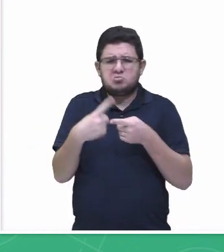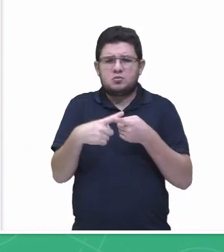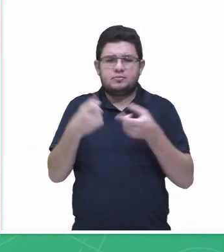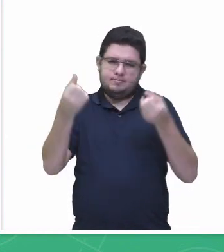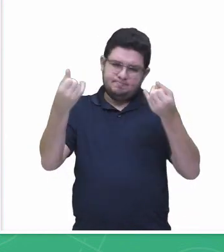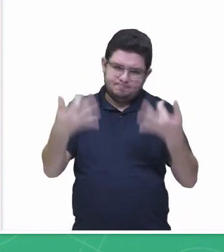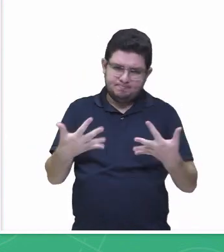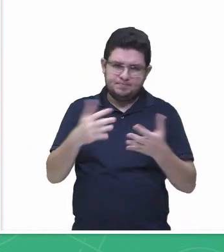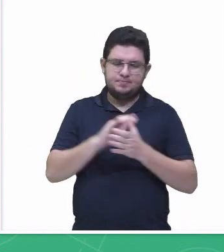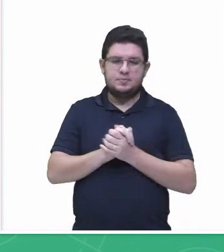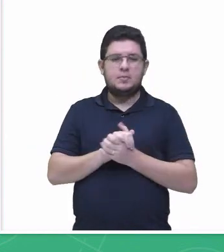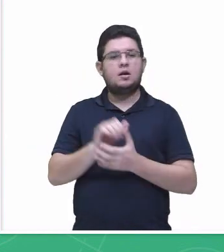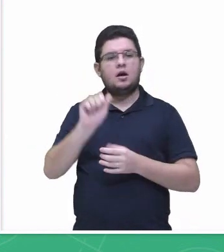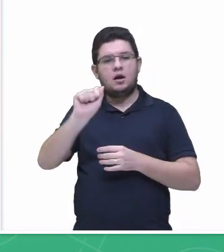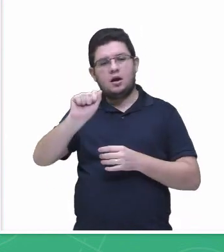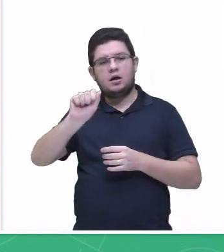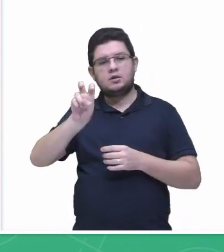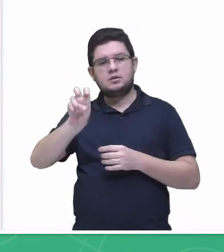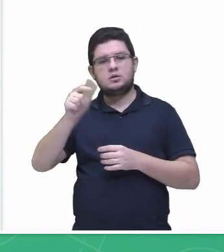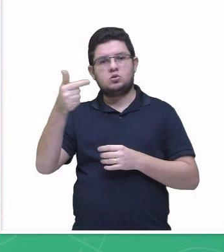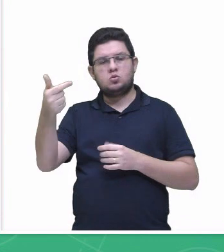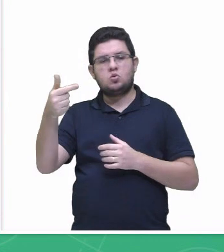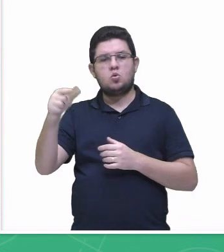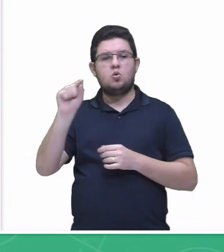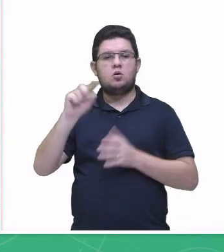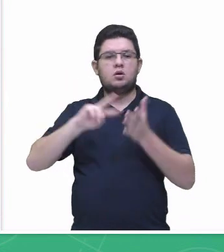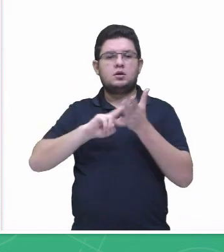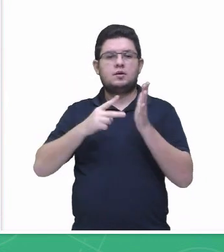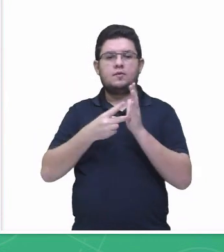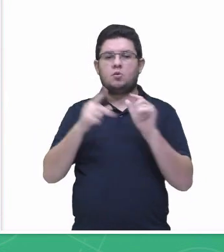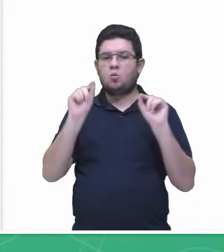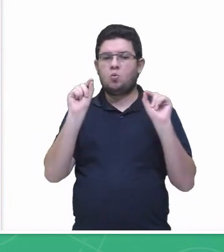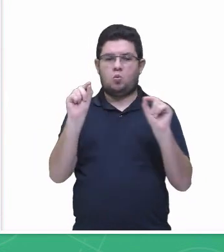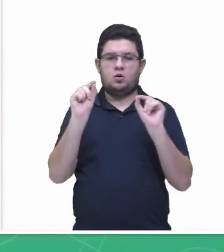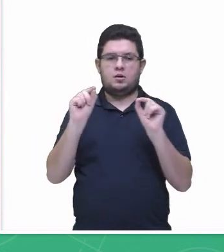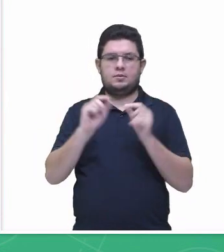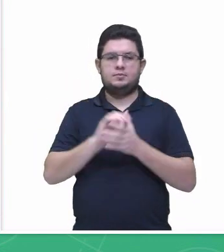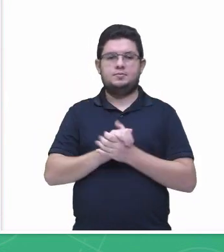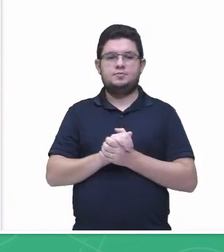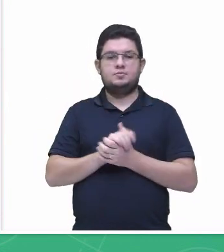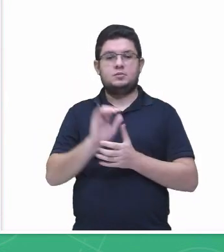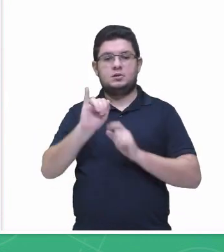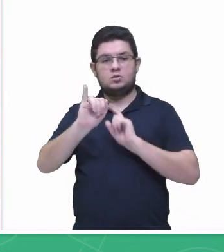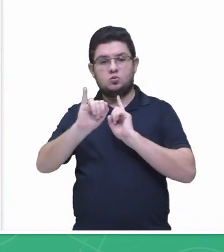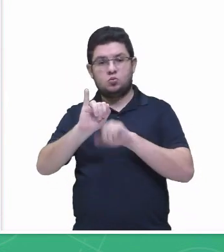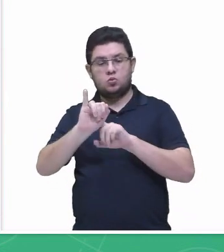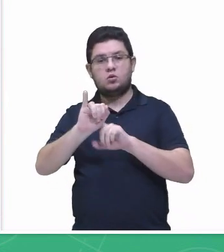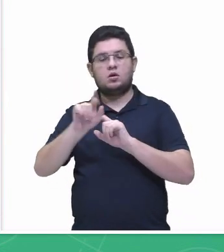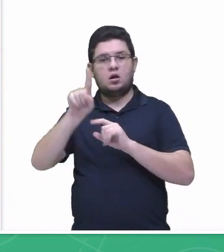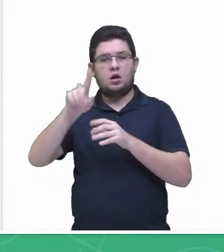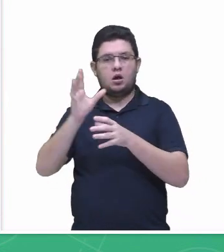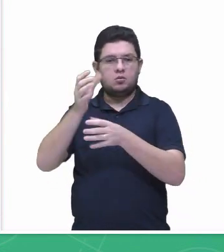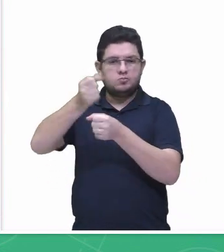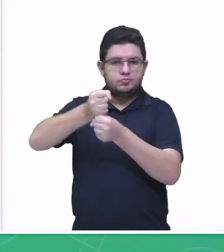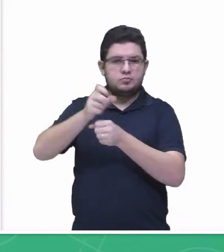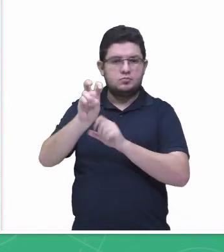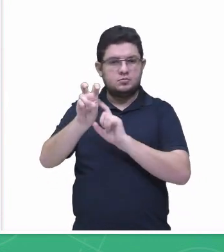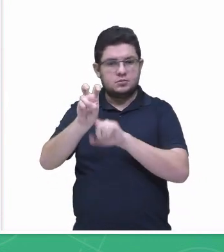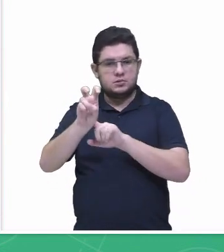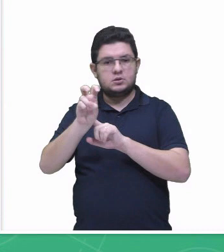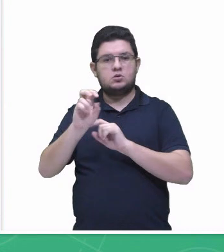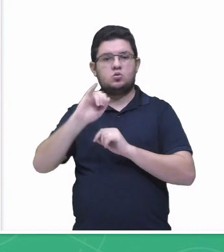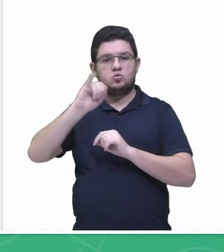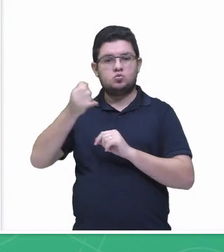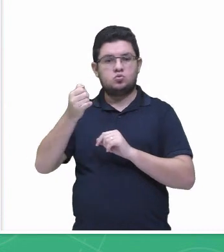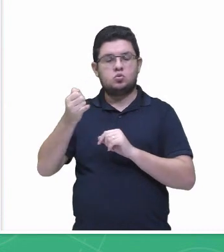o elemento A52 quer dizer então que o I é igual a 5 e que o J é